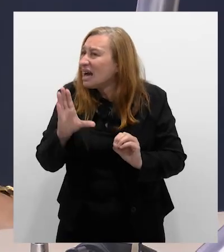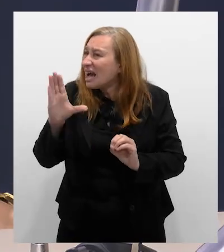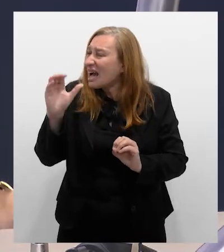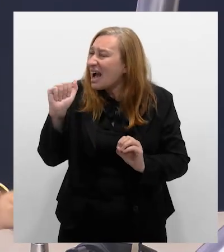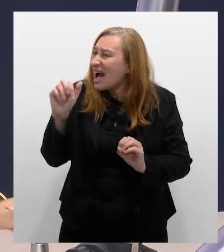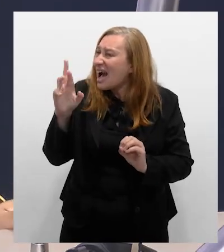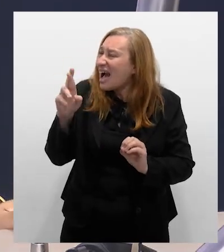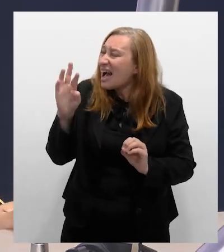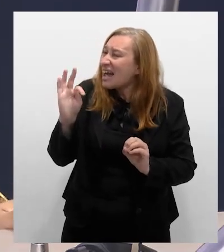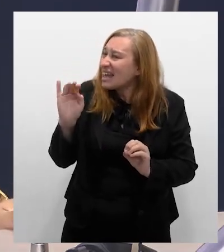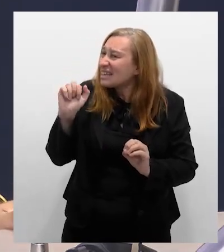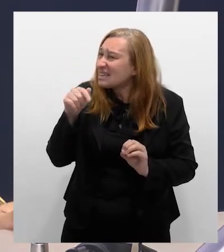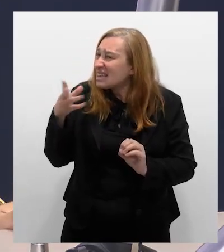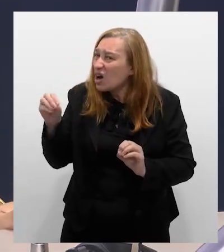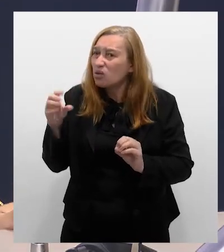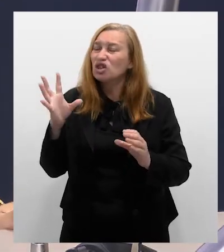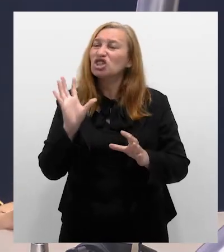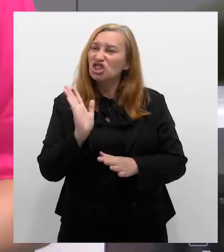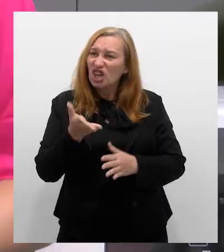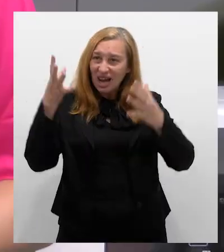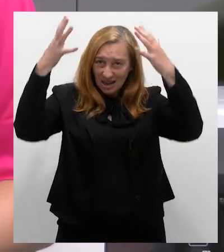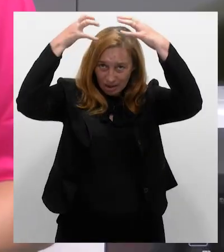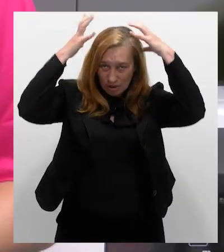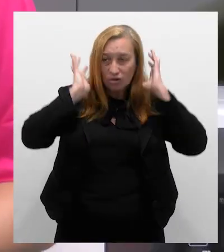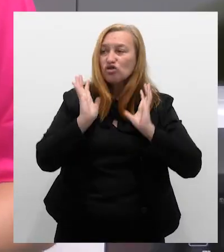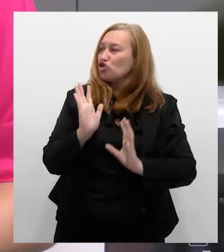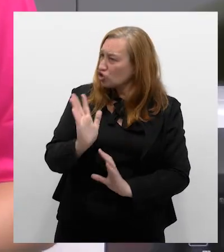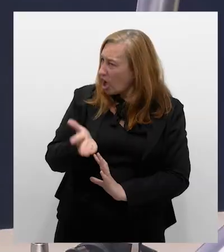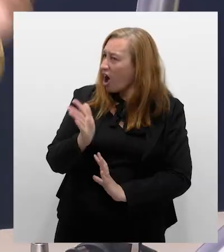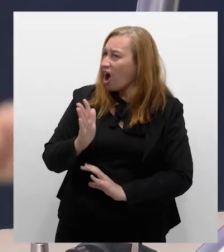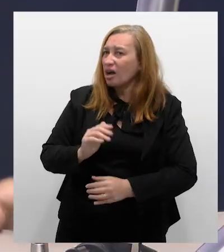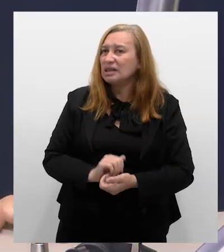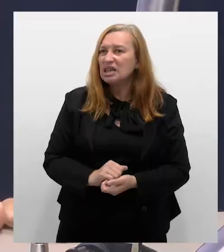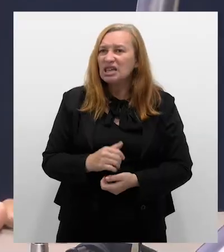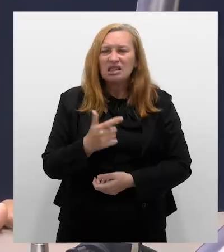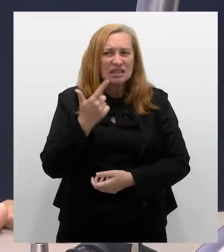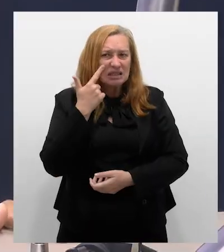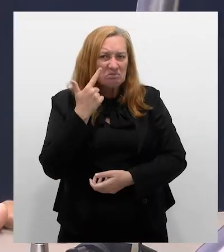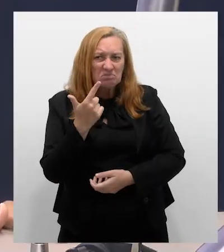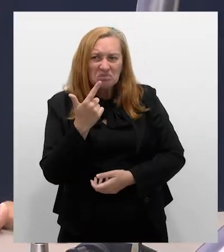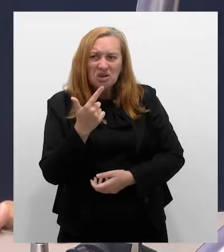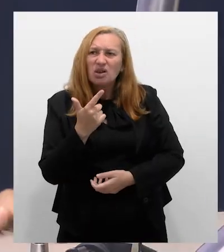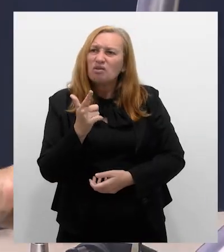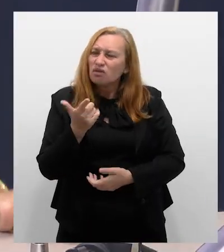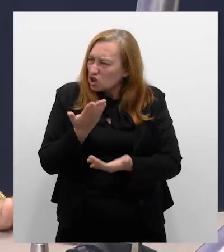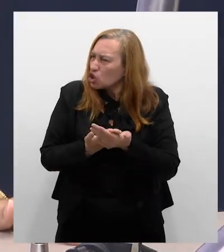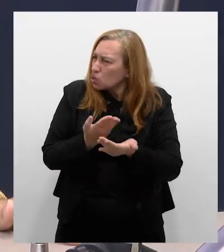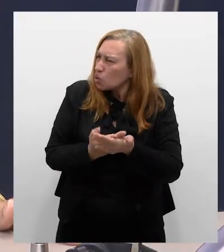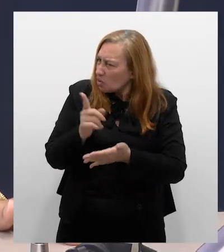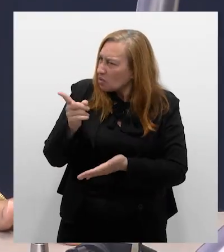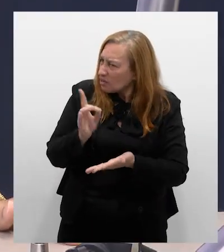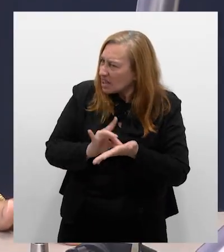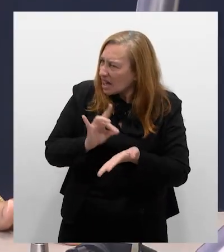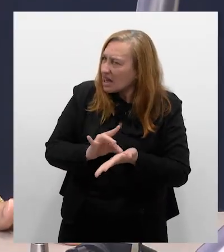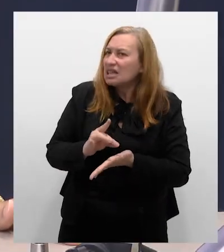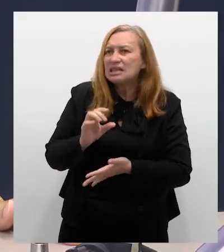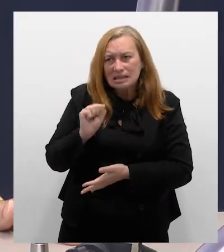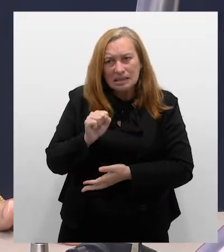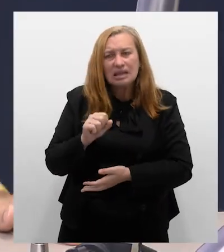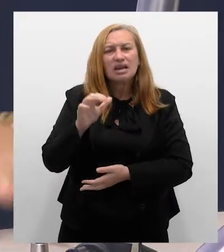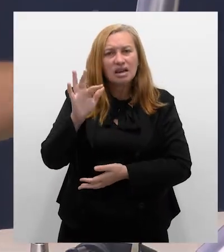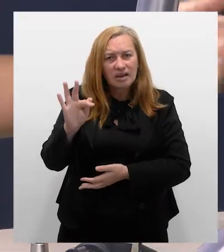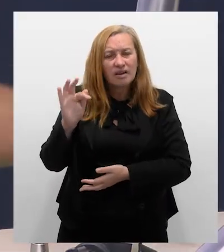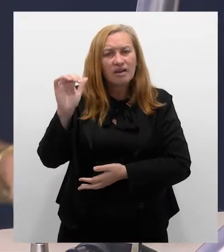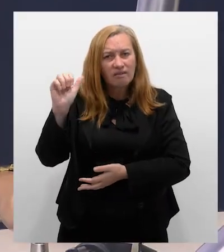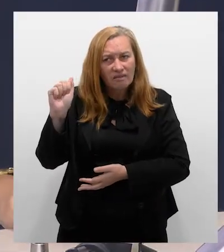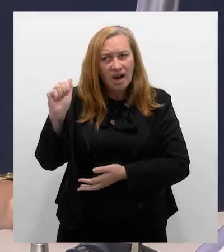Eu falei, o cara falou isso pra mim. É porque você me conhece, mas Já o tinha cara esse não. cabelão já? Já tinha um cabelão já. O pessoal falou, você não tem cara de eletricista não, você estudou mesmo? Eu falei, pô, eu fiz